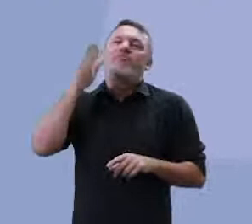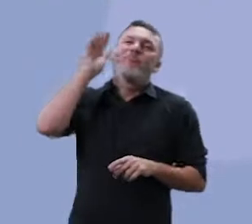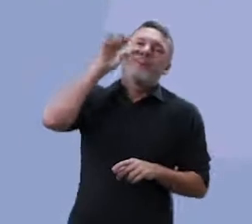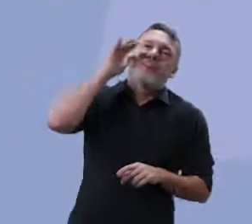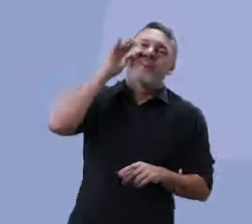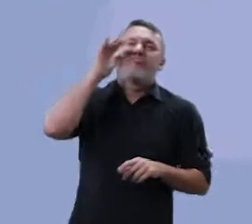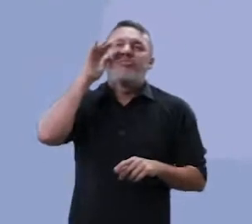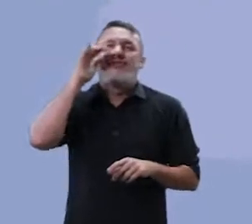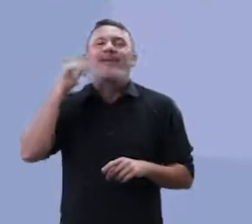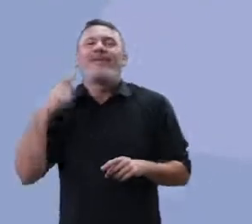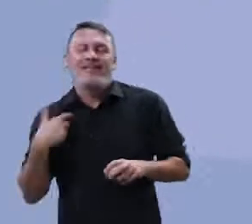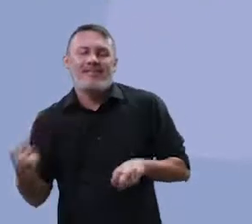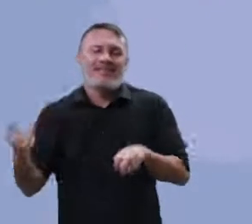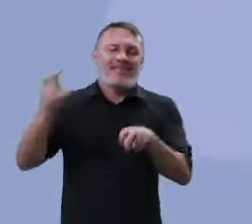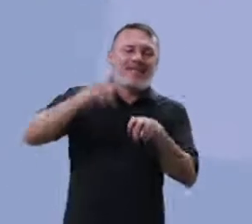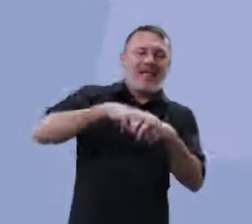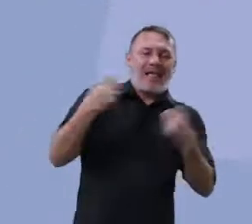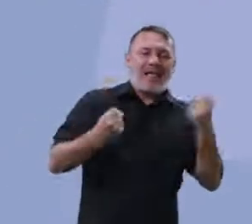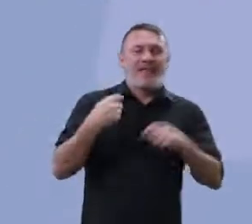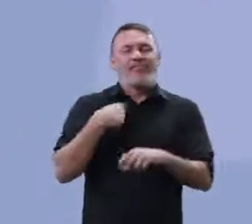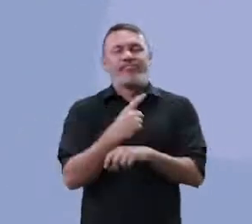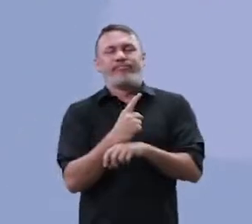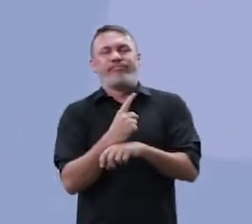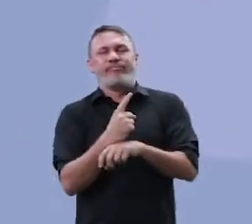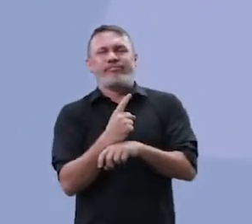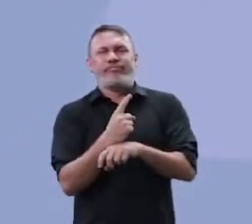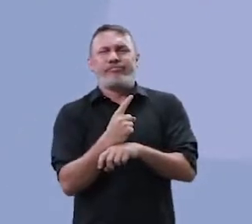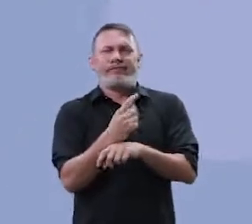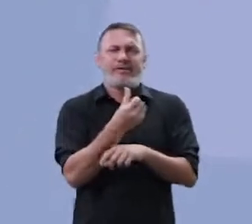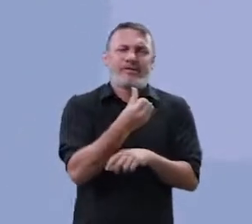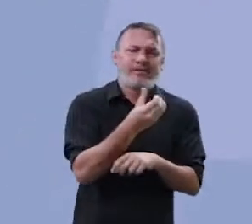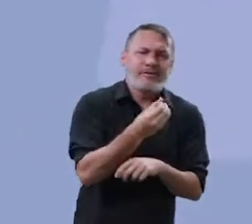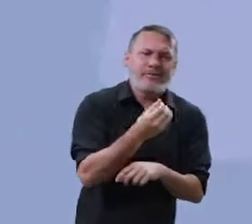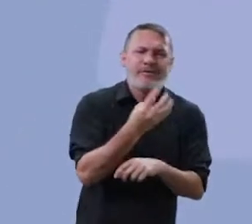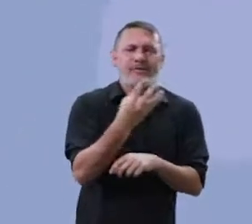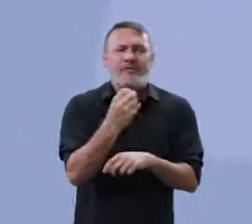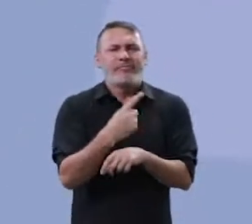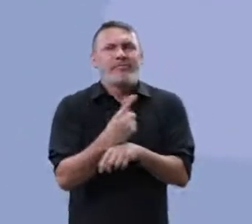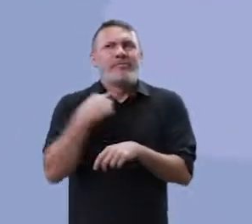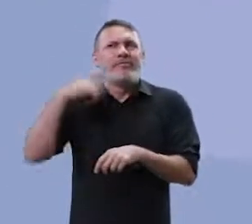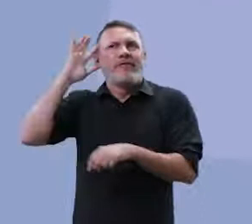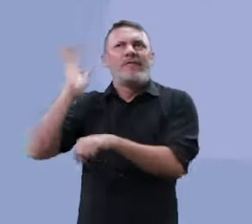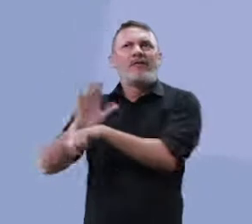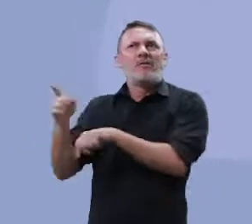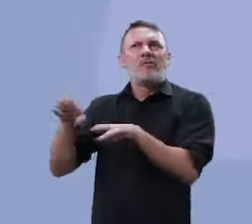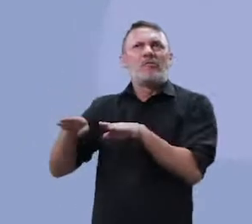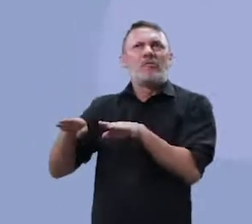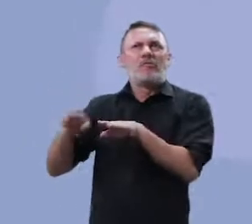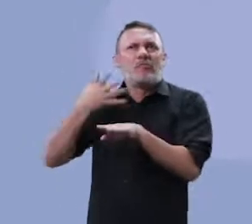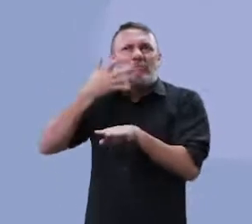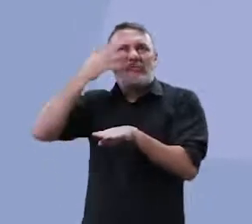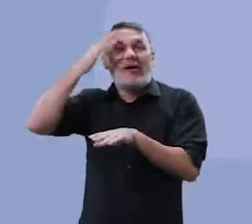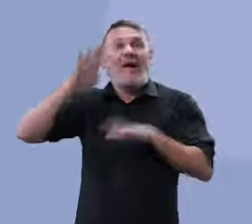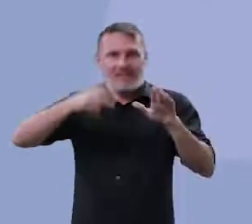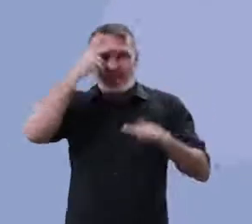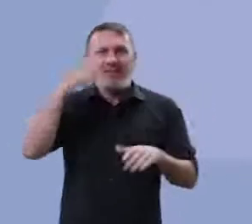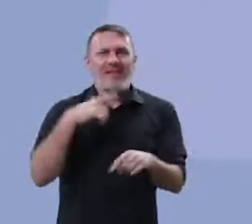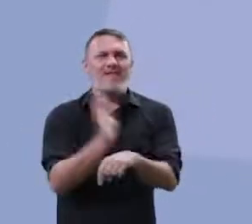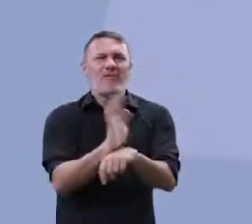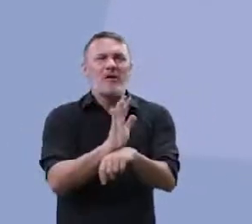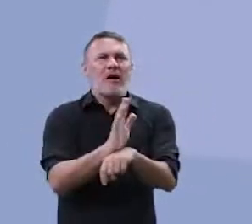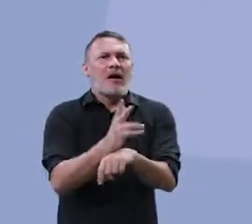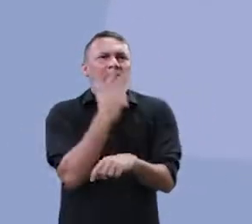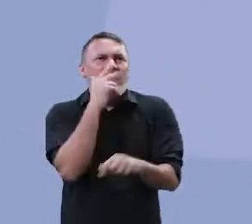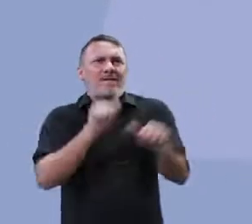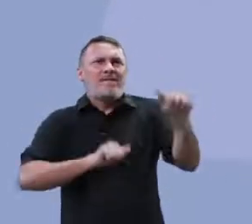andava? Né? 60, 40, porque eu sou muito medroso no trânsito, graças a Deus. Mas às vezes o cara assiste o